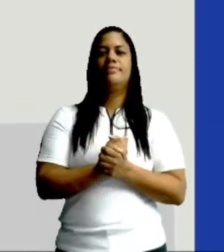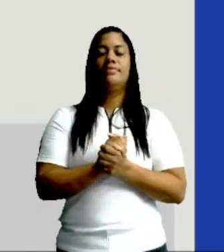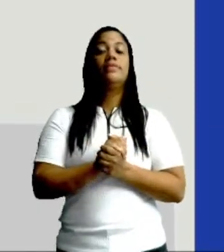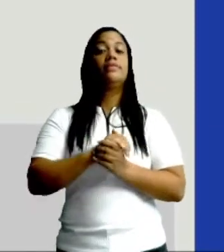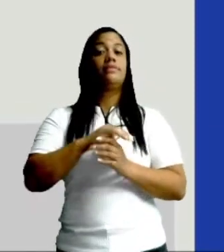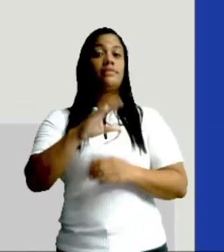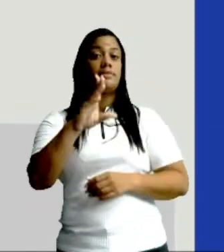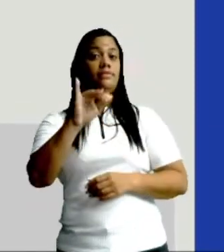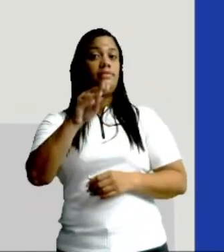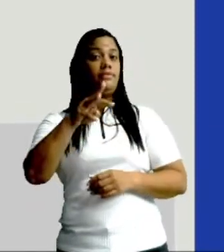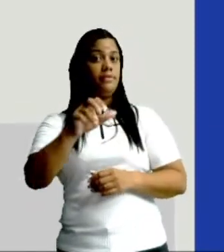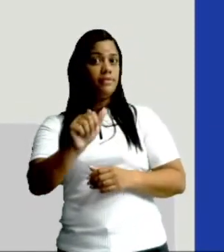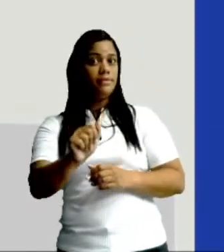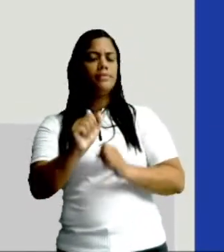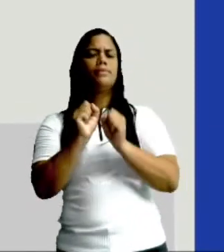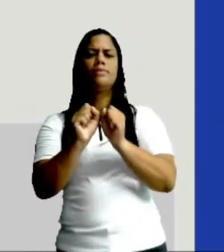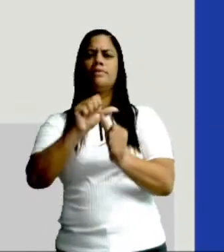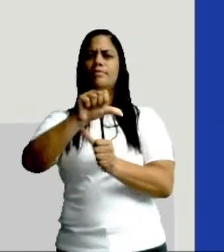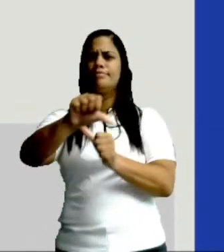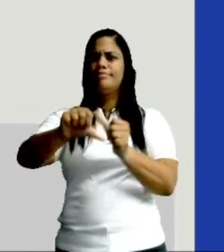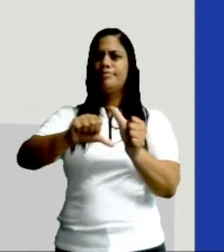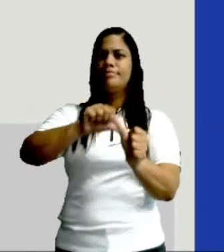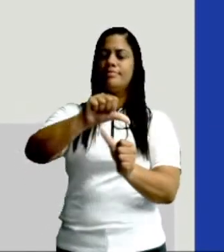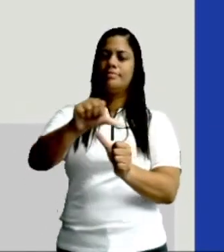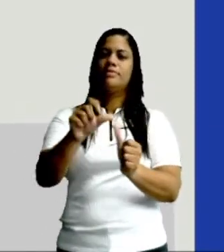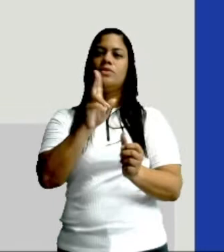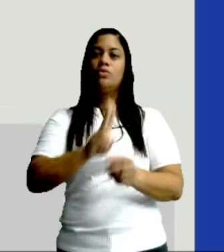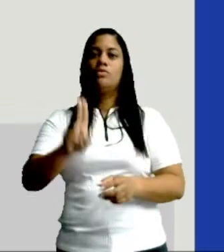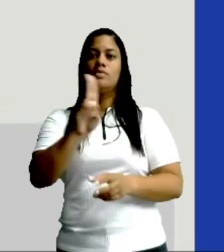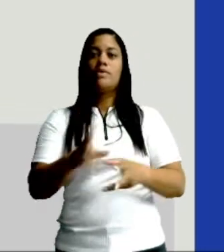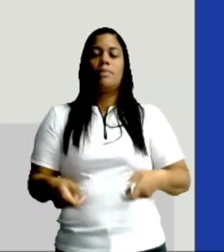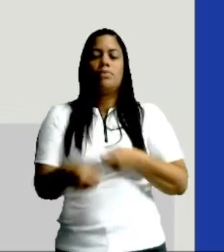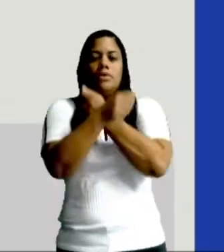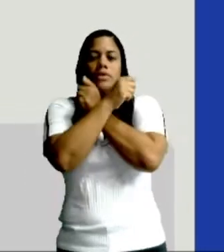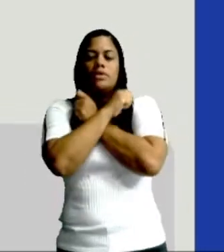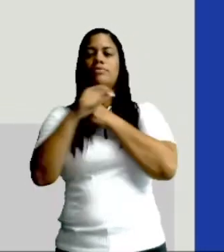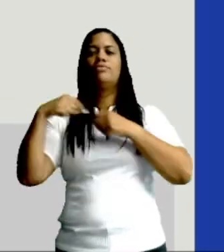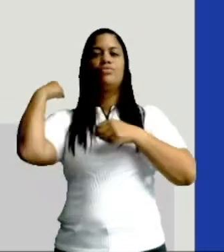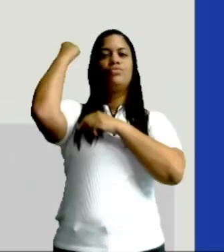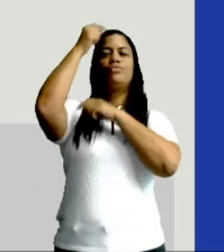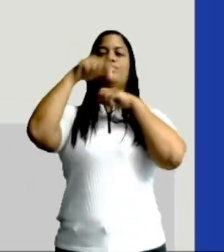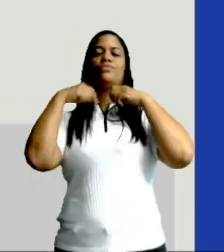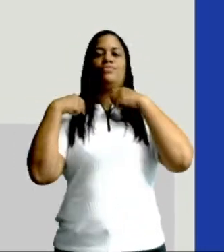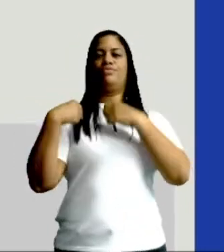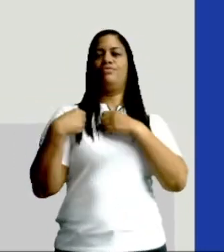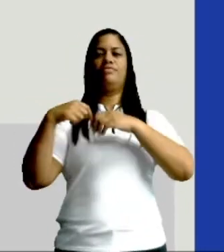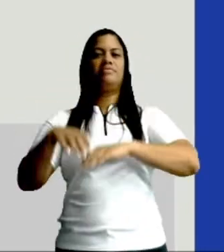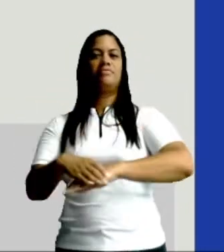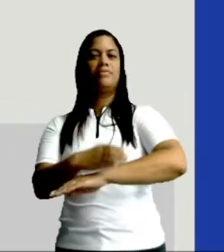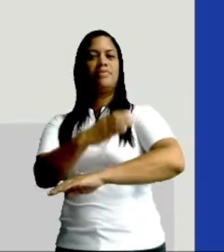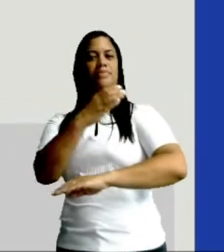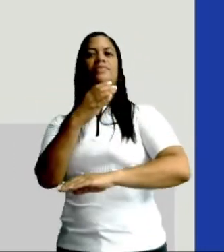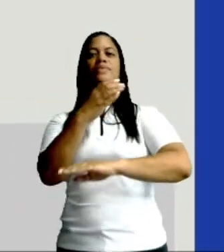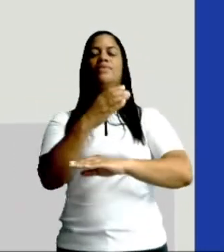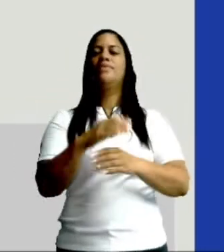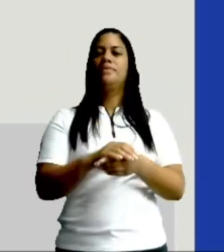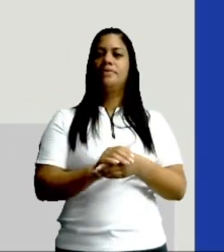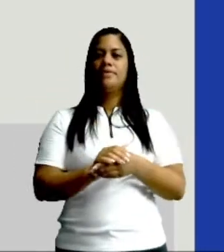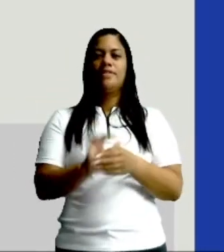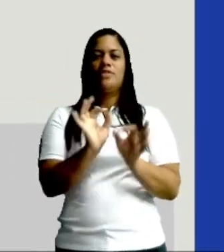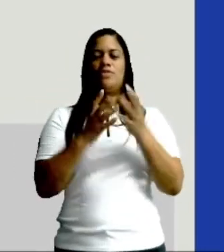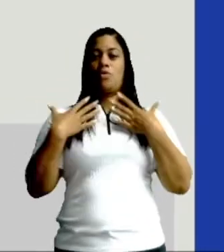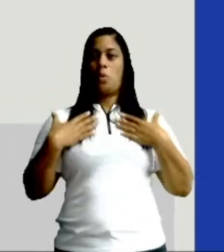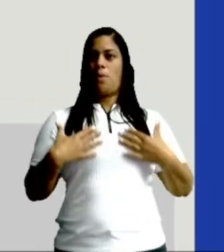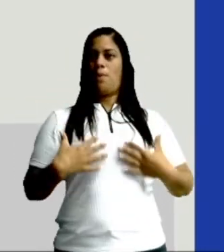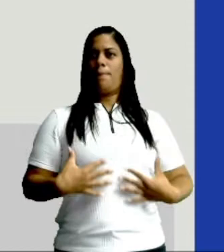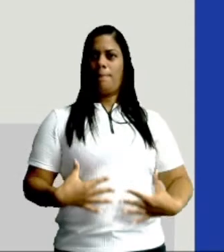tipo de clima é comum o uso de muitos agasalhos, cachecol, botas, meia grossas,